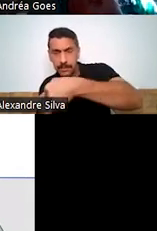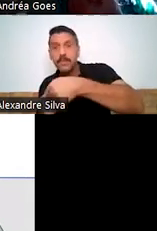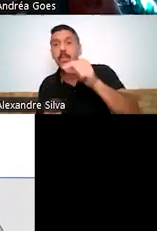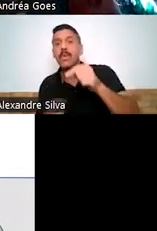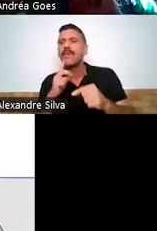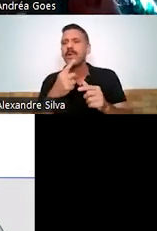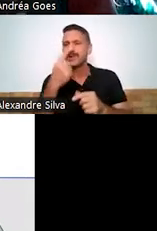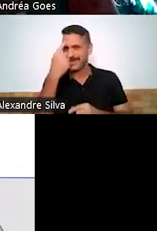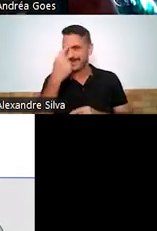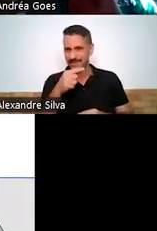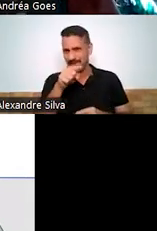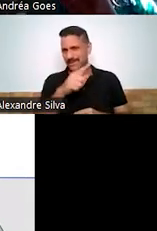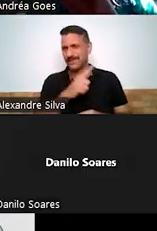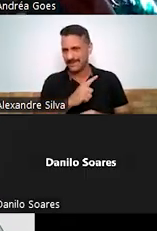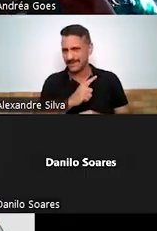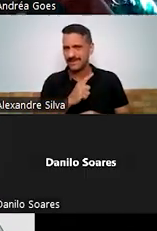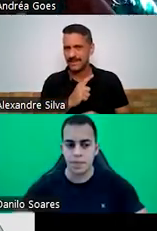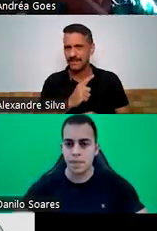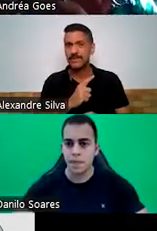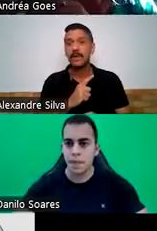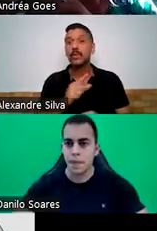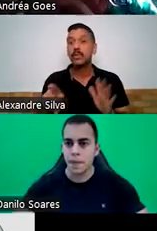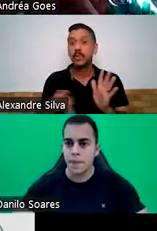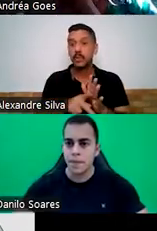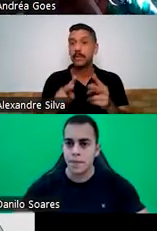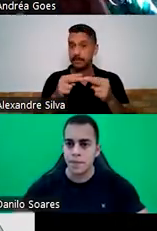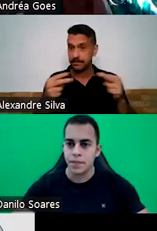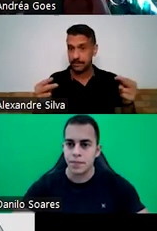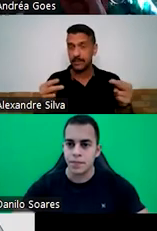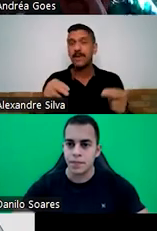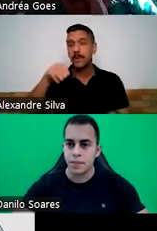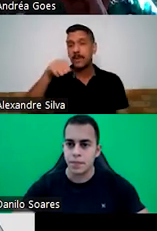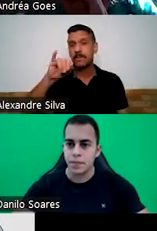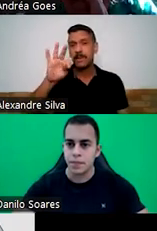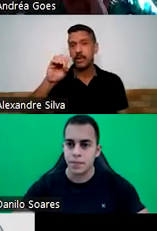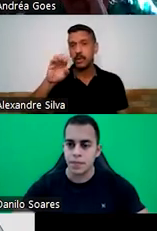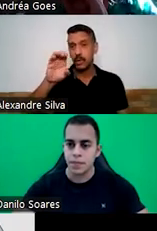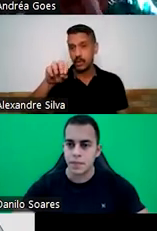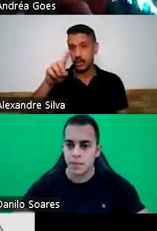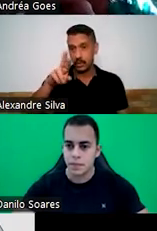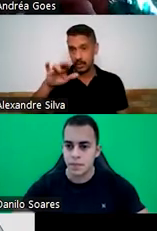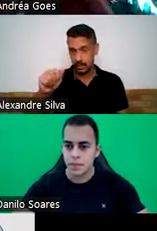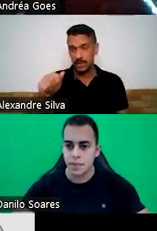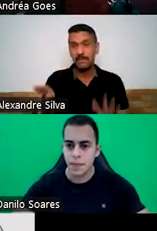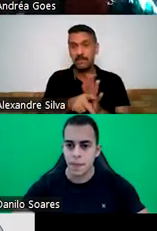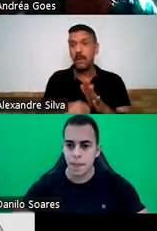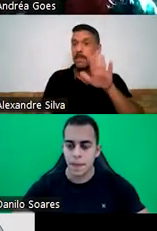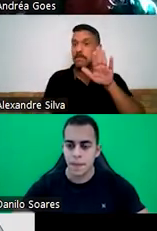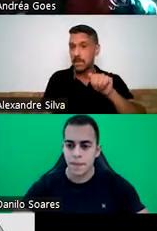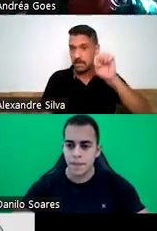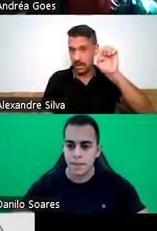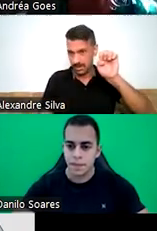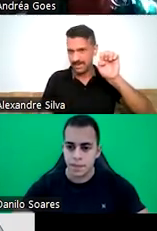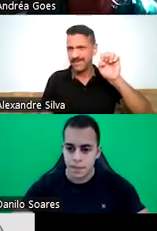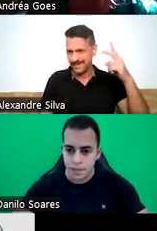ilustração. Então, todo o nosso genoma da mitocôndria, ele é proveniente das nossas mães